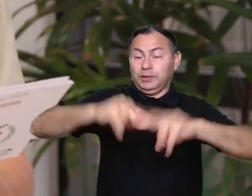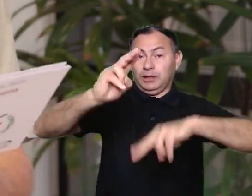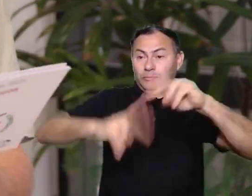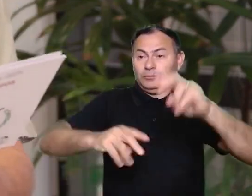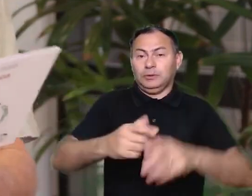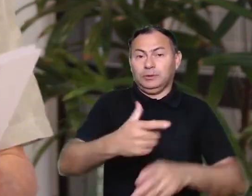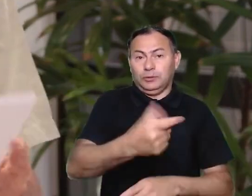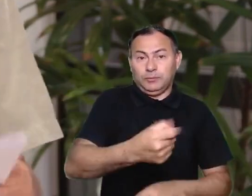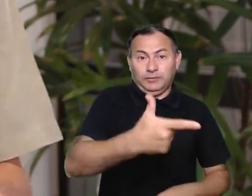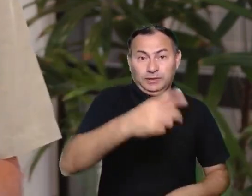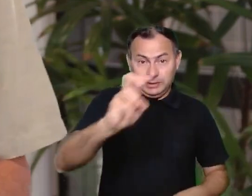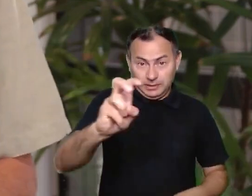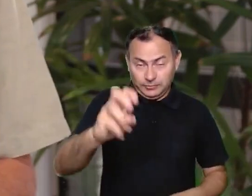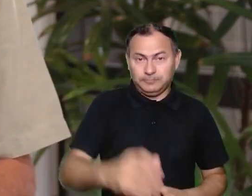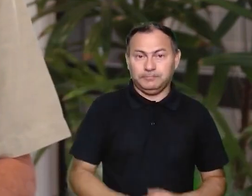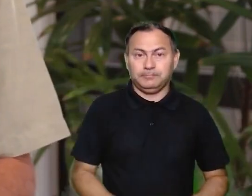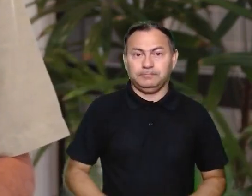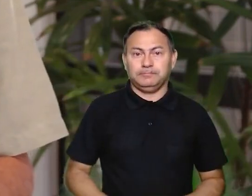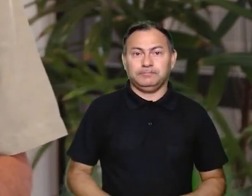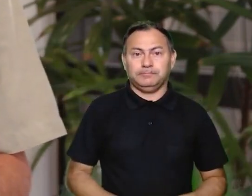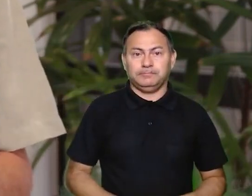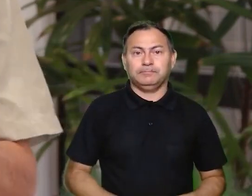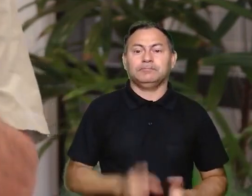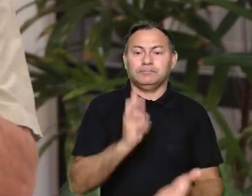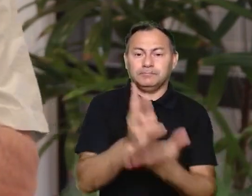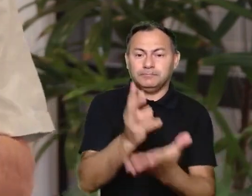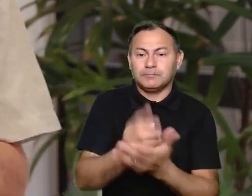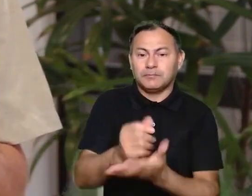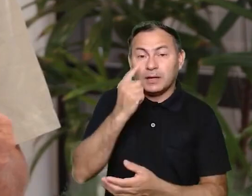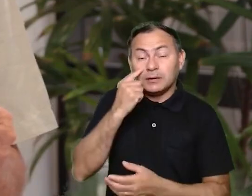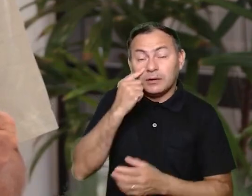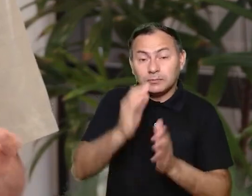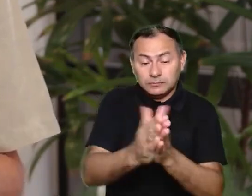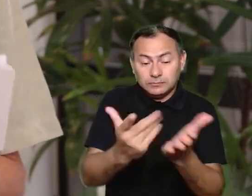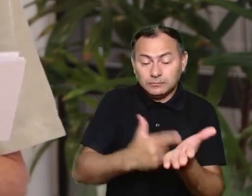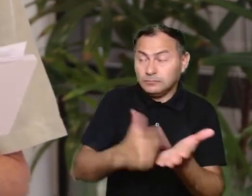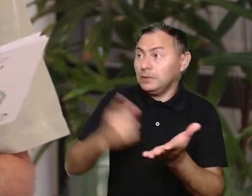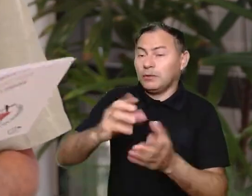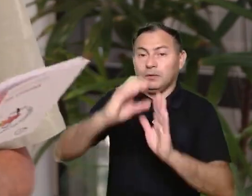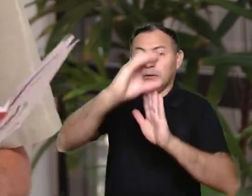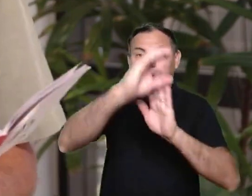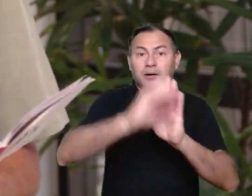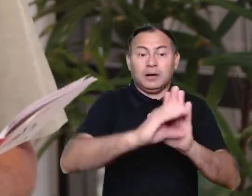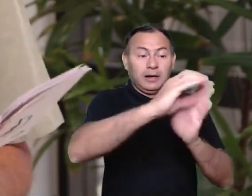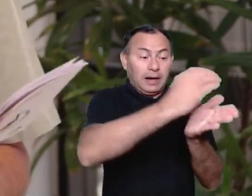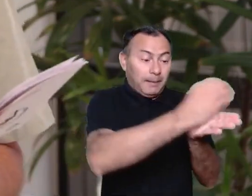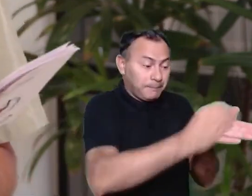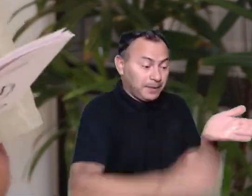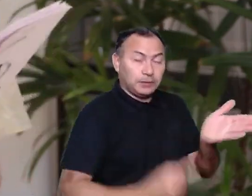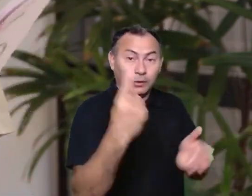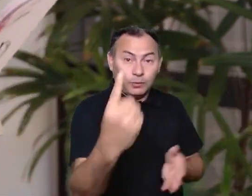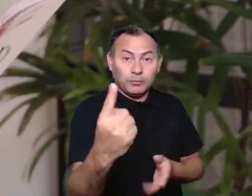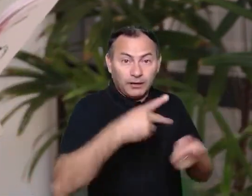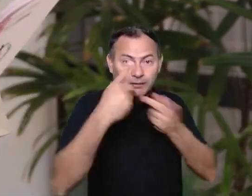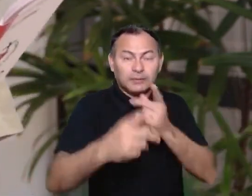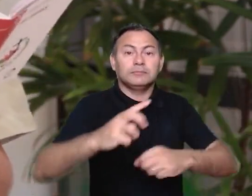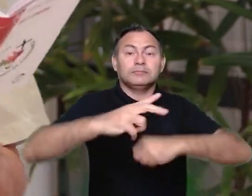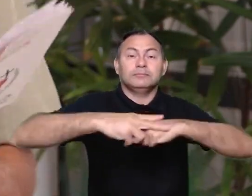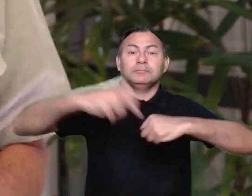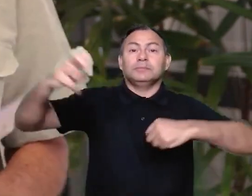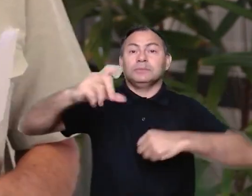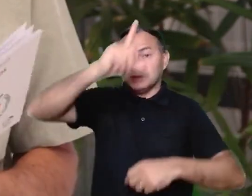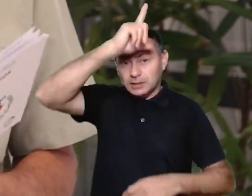Jubileu 2025. Continuando ainda no caderno, agora o capítulo 1, ele fala